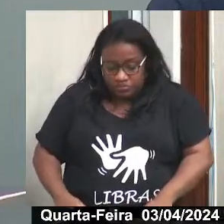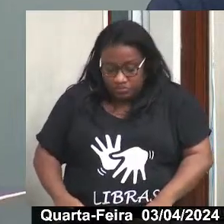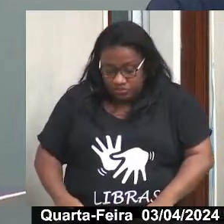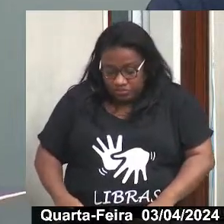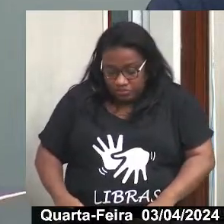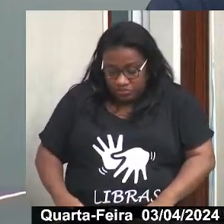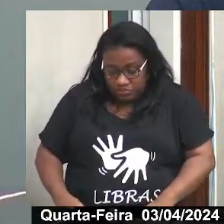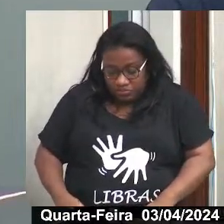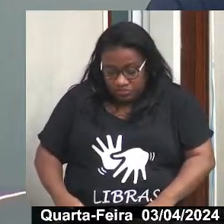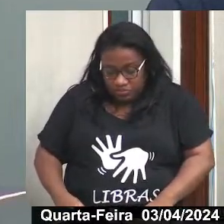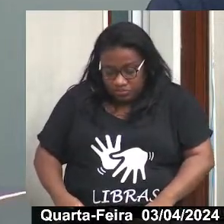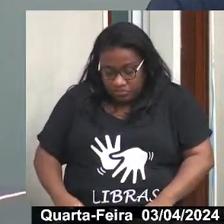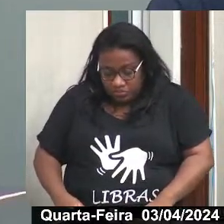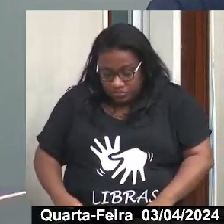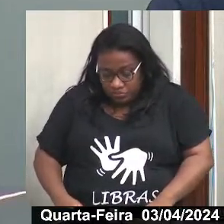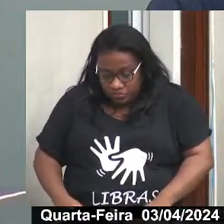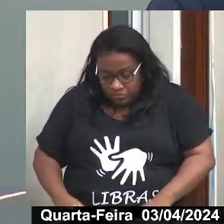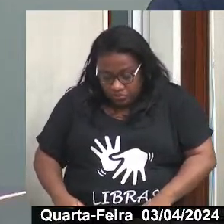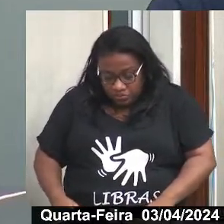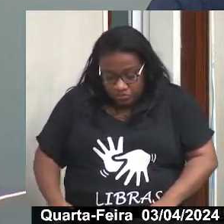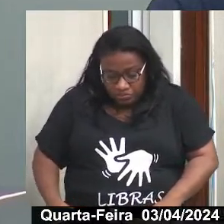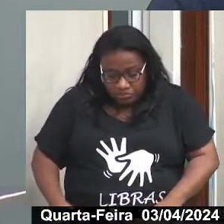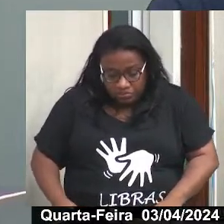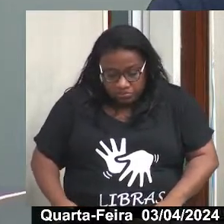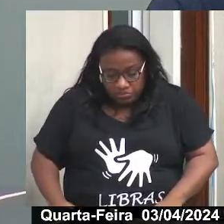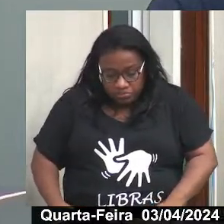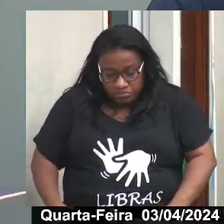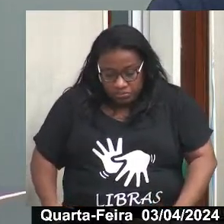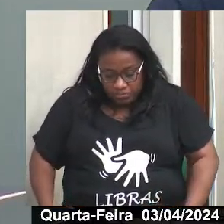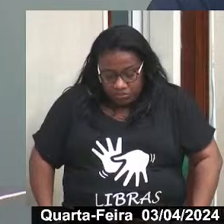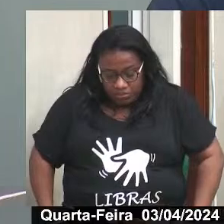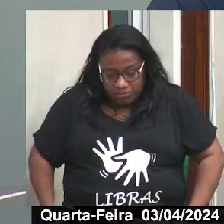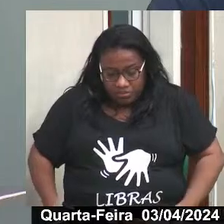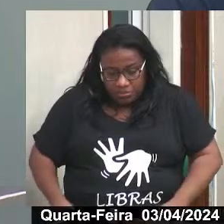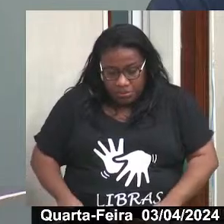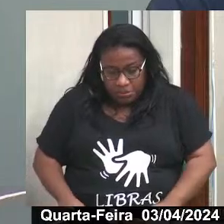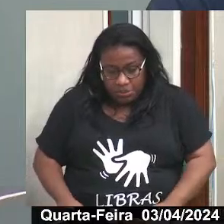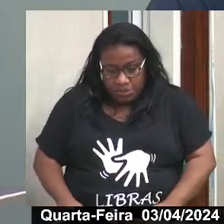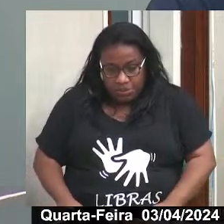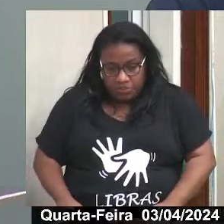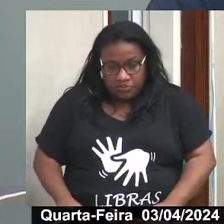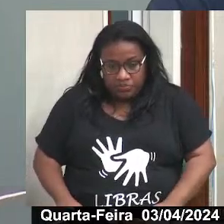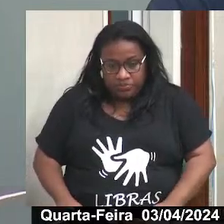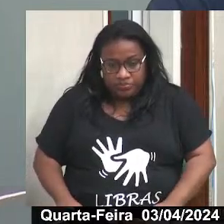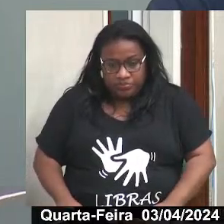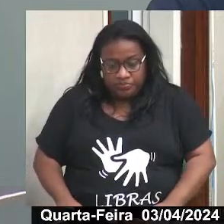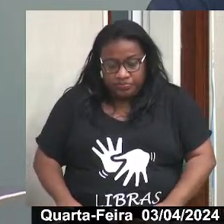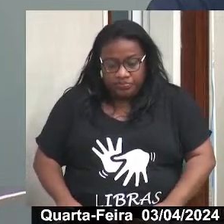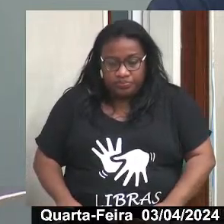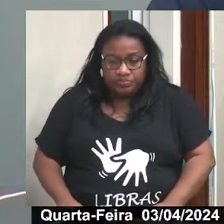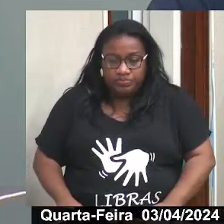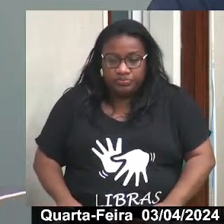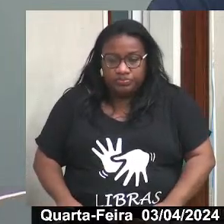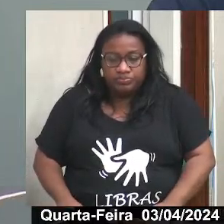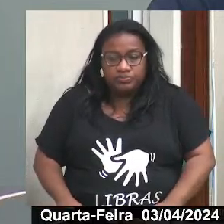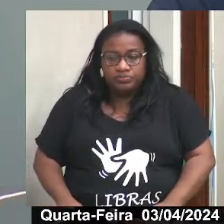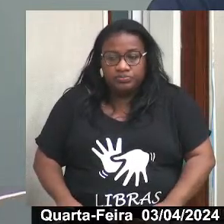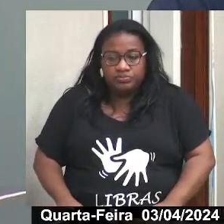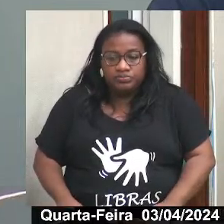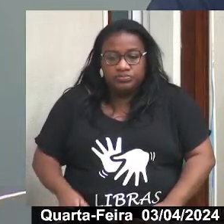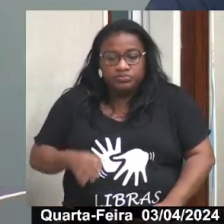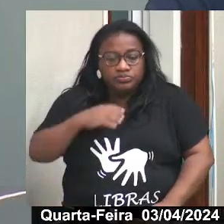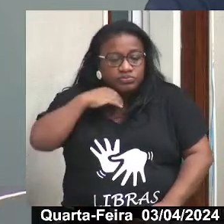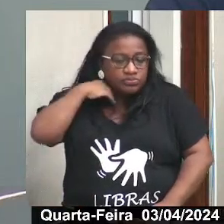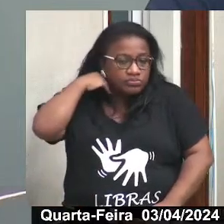do Rio de Janeiro, na sessão plenária da Câmara de Deputados, em 12/3/2024. Em discussão, não houve discussão, foi a votação aprovada com 9